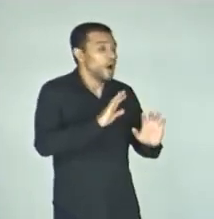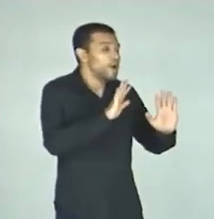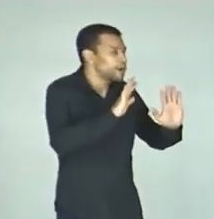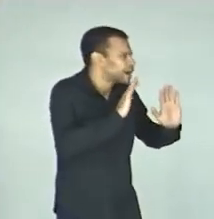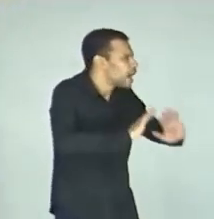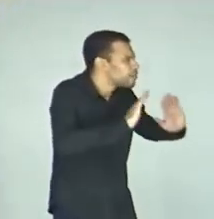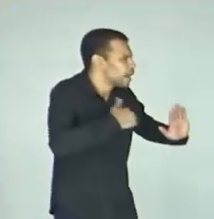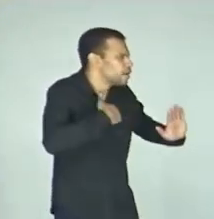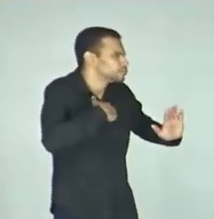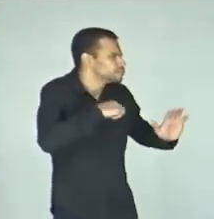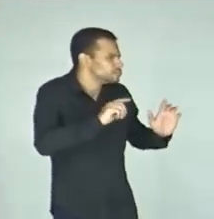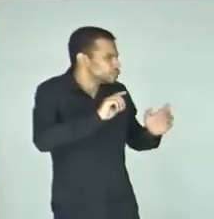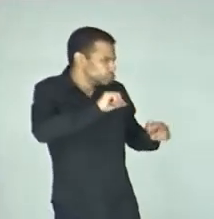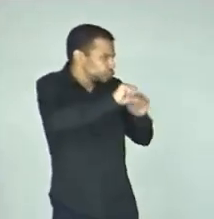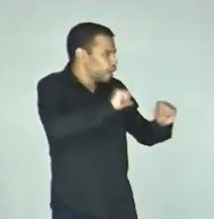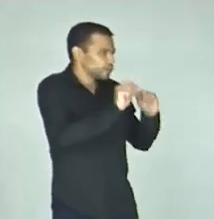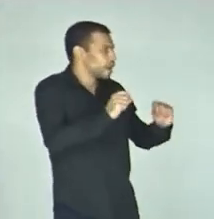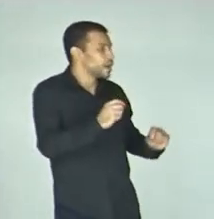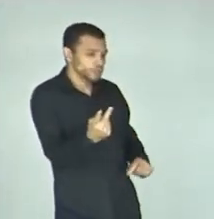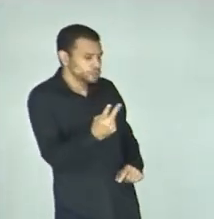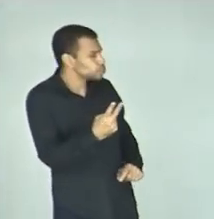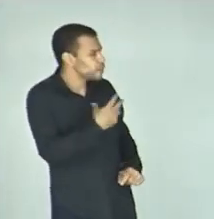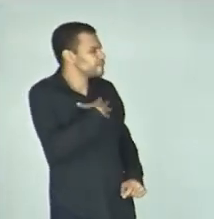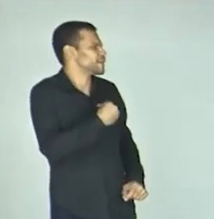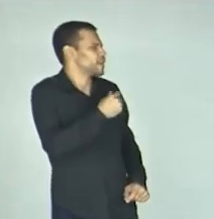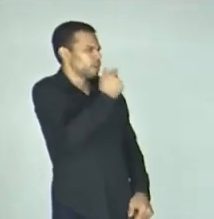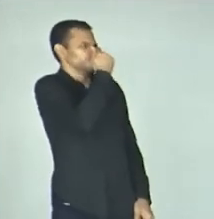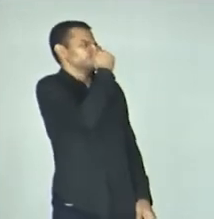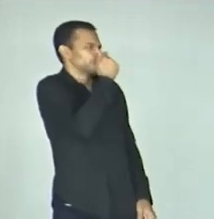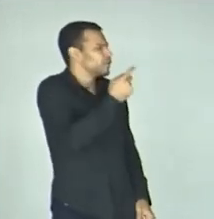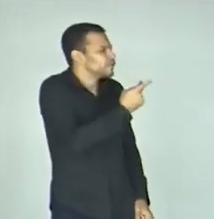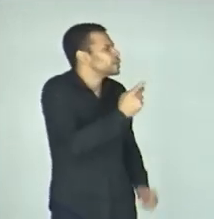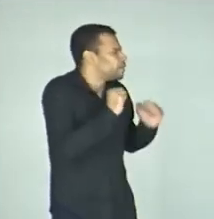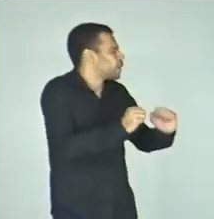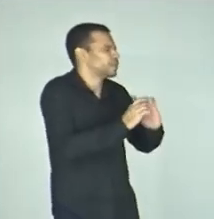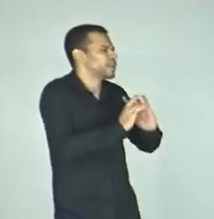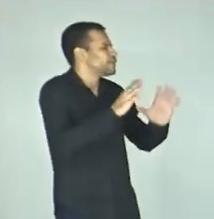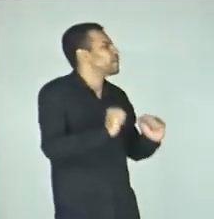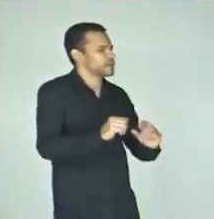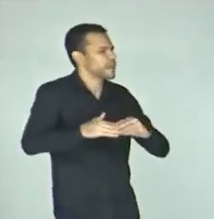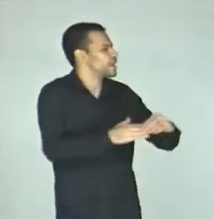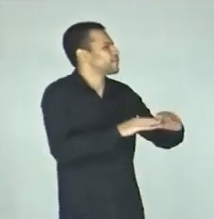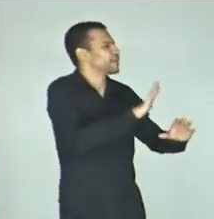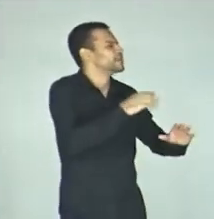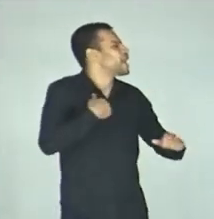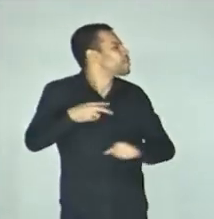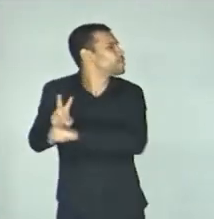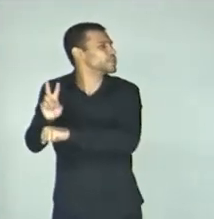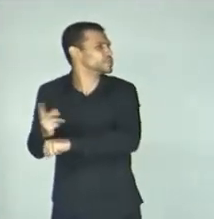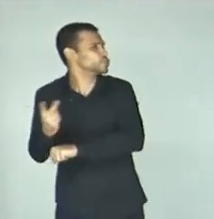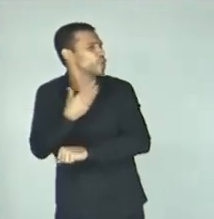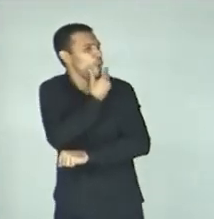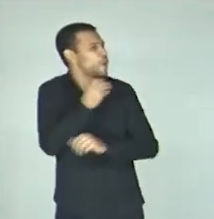duas filhas virgens eu entrego para vocês façam com elas o que vocês quiserem mas não mexa com os homens que eu tô